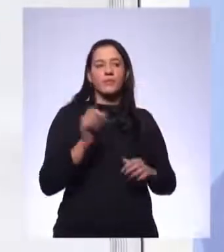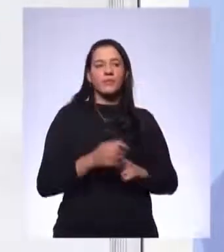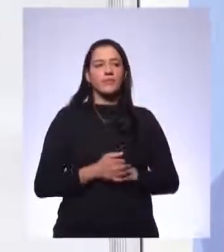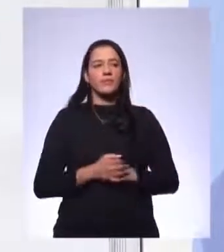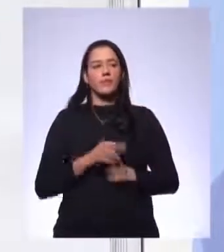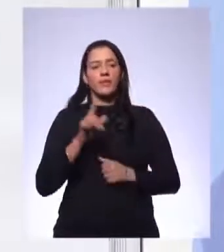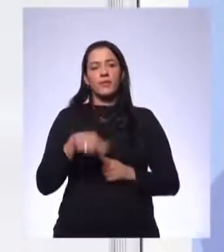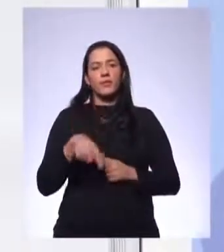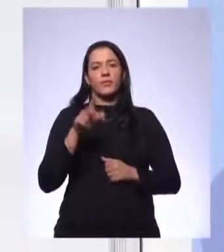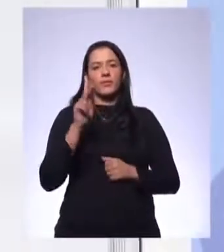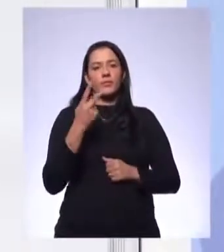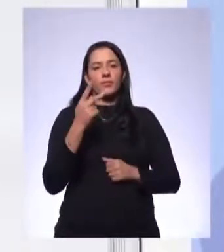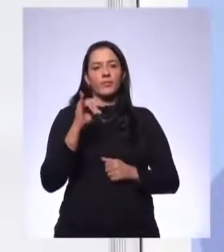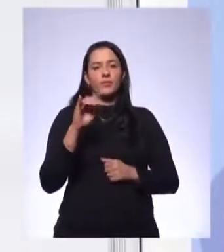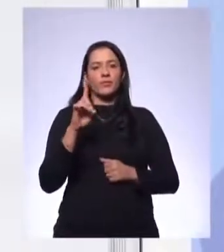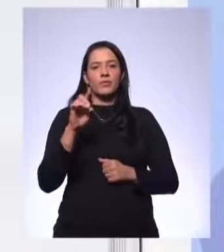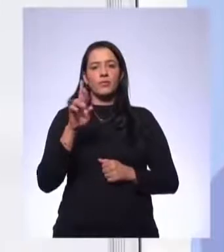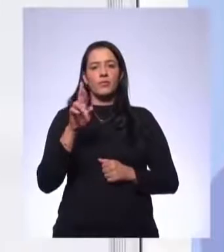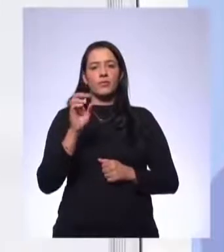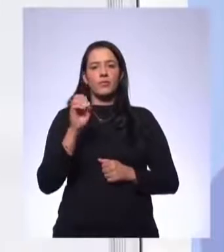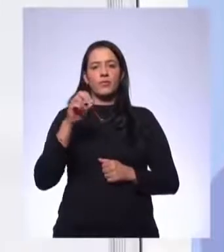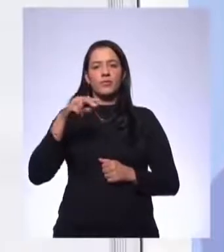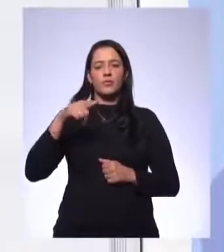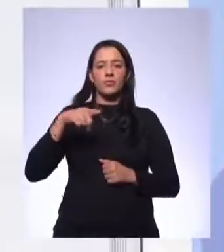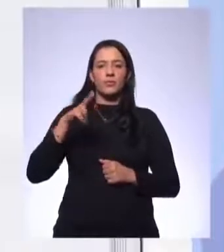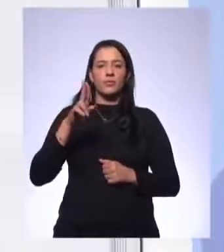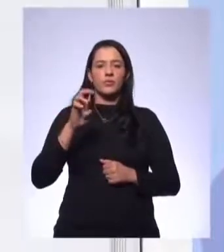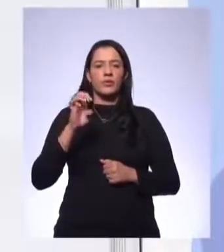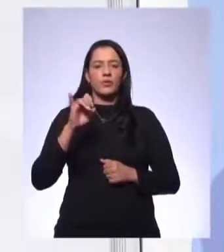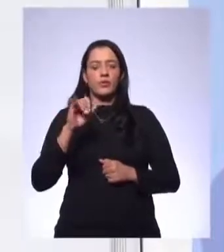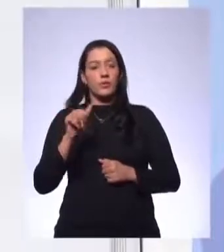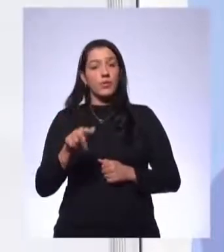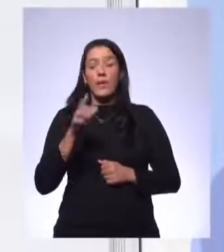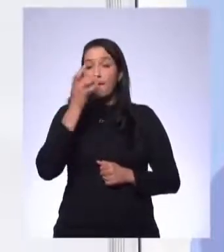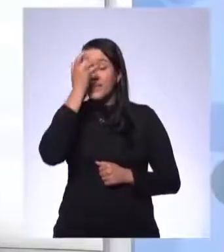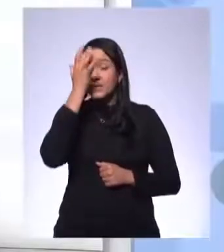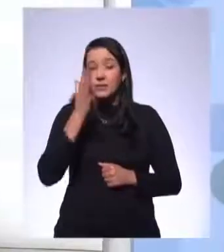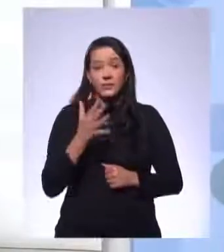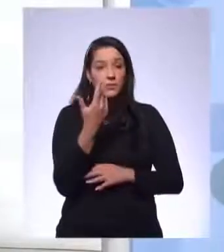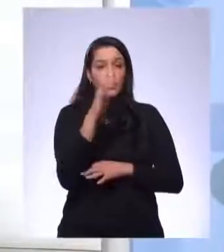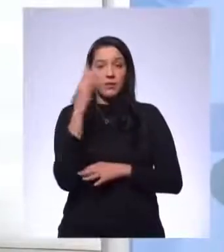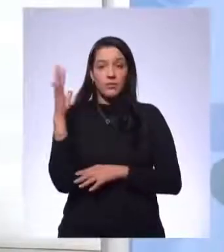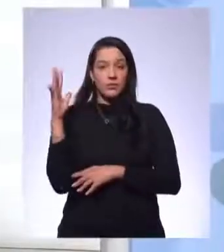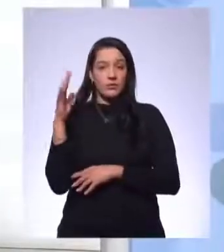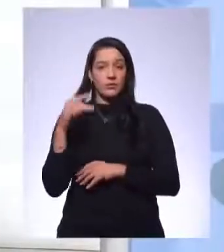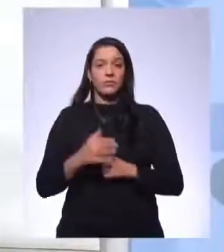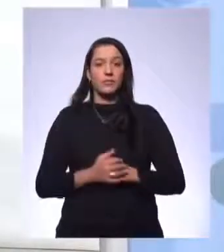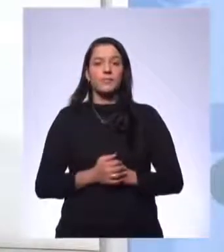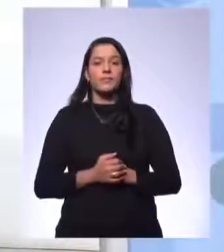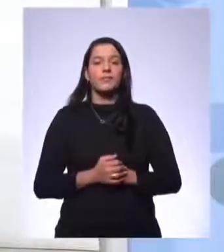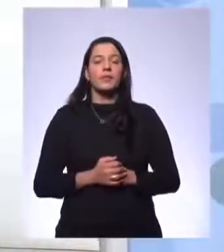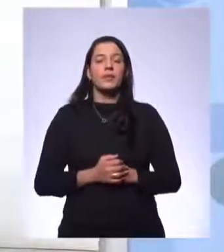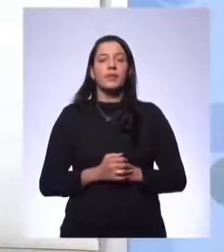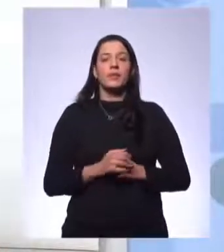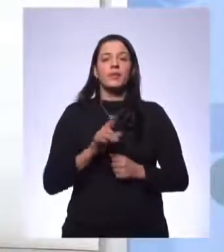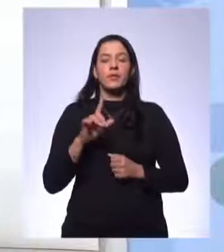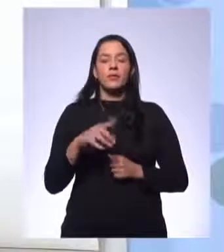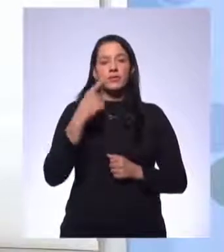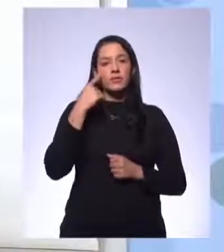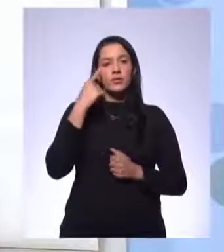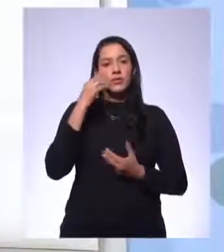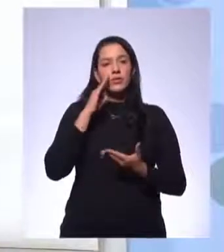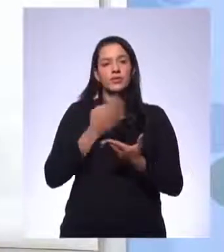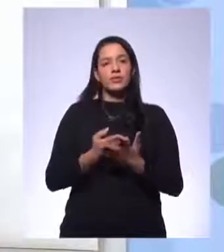É o hidrogênio. Ele é o elemento mais simples da natureza. Então a gente acredita, Félix, que a formação do